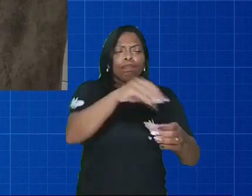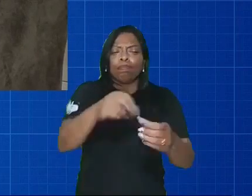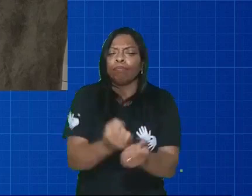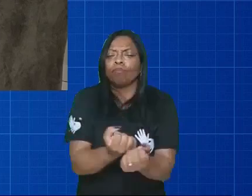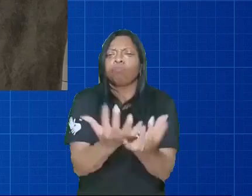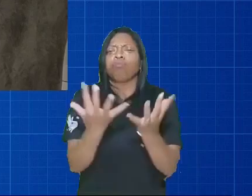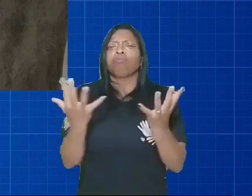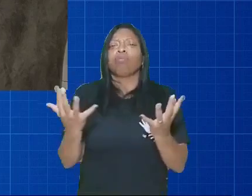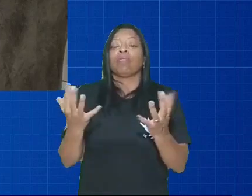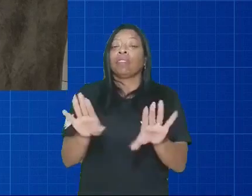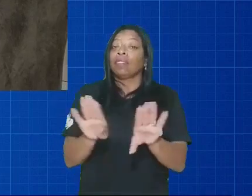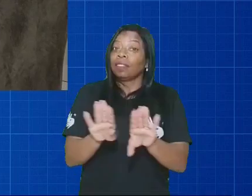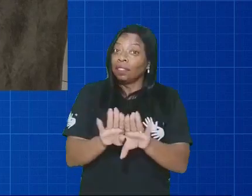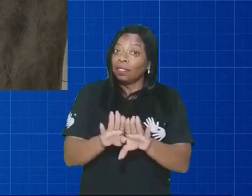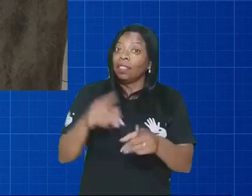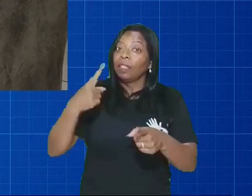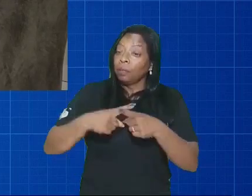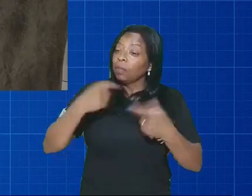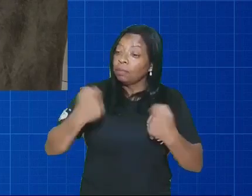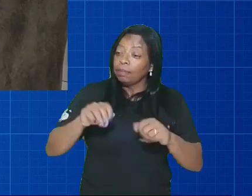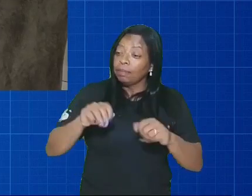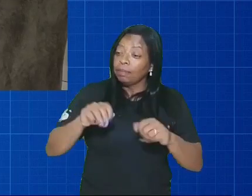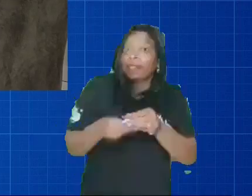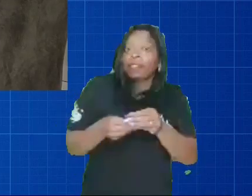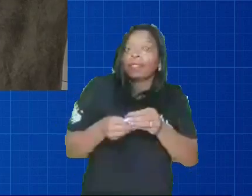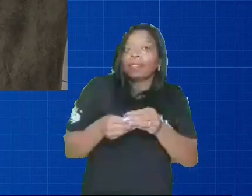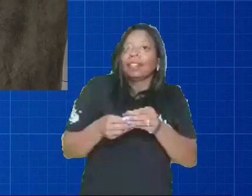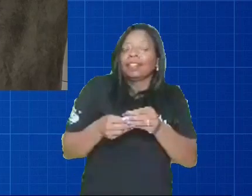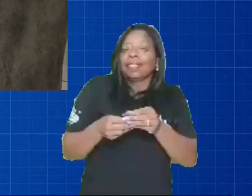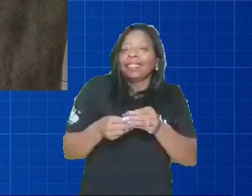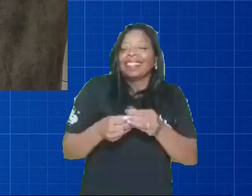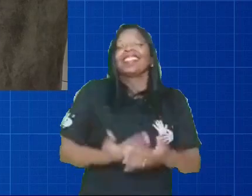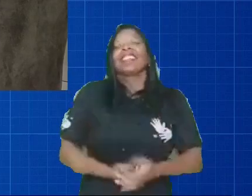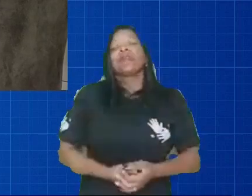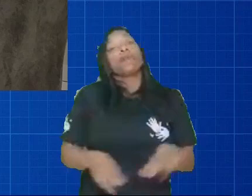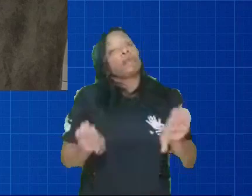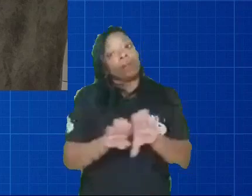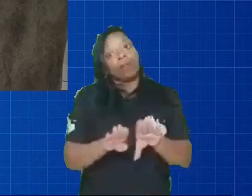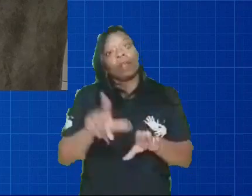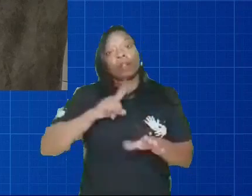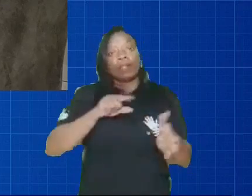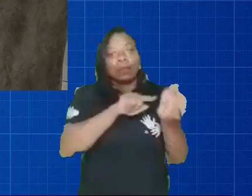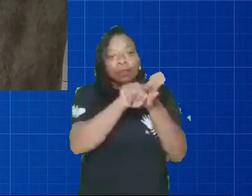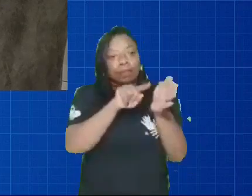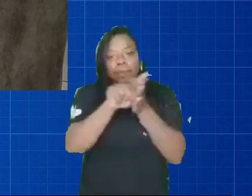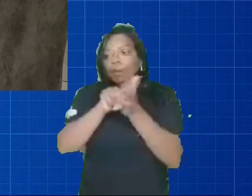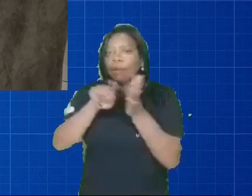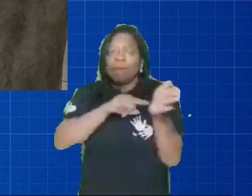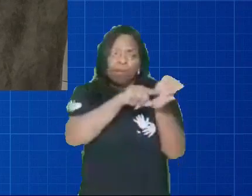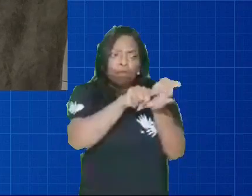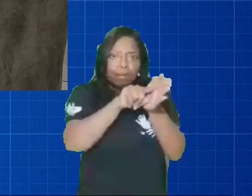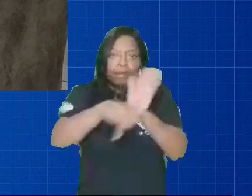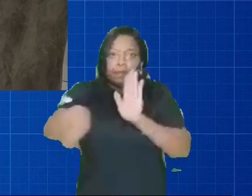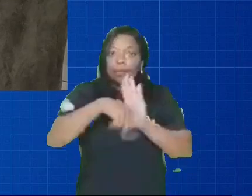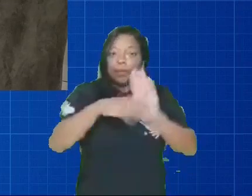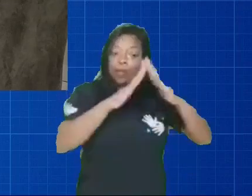horto municipal. Então a gente está integrando os programas. E fora isso, a gente também realiza pesquisa com as escolas. Então a gente realizou uma pesquisa com as